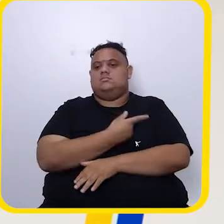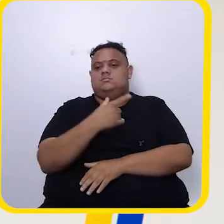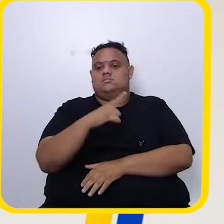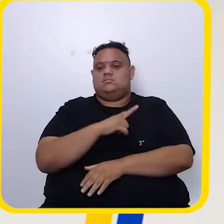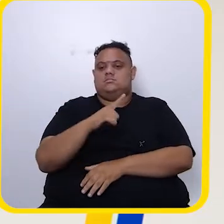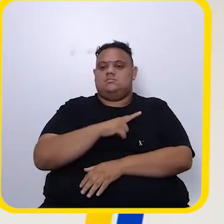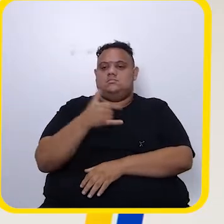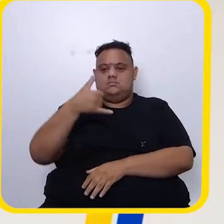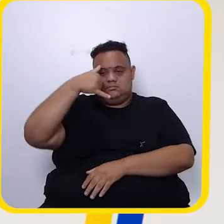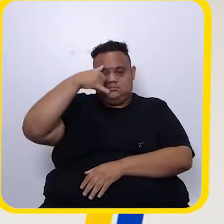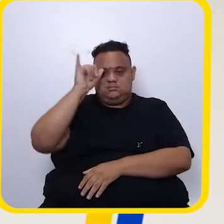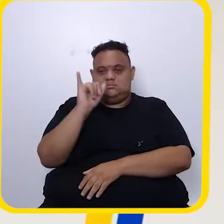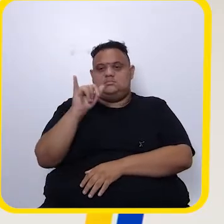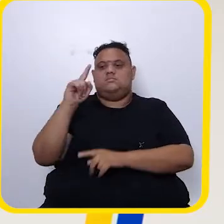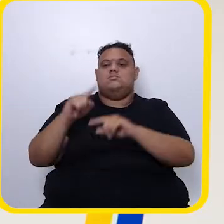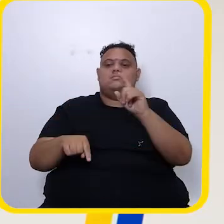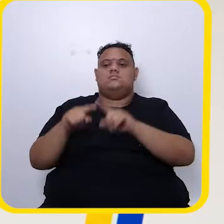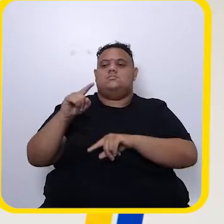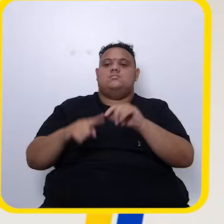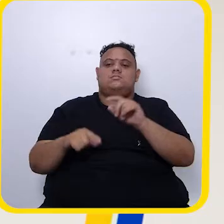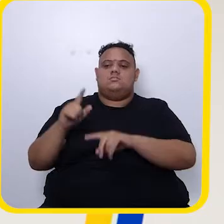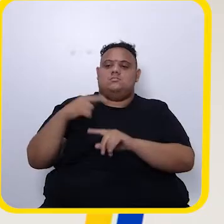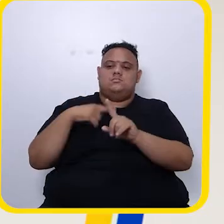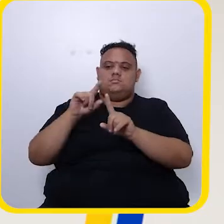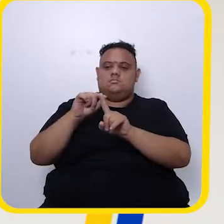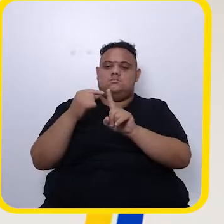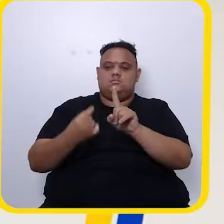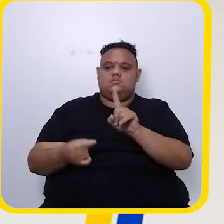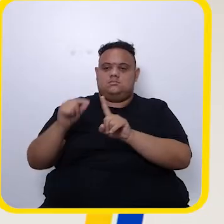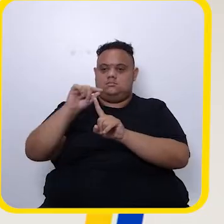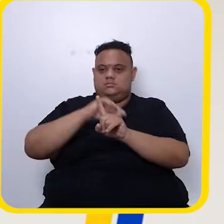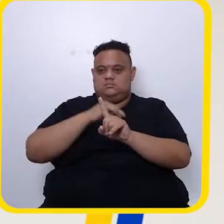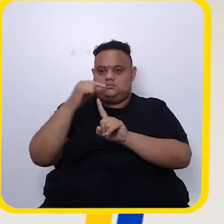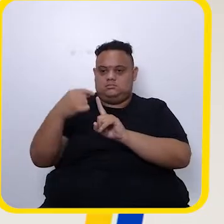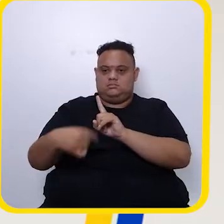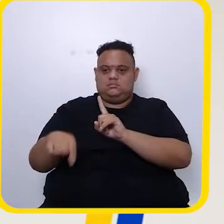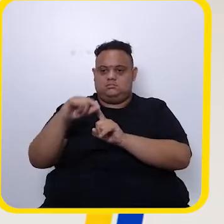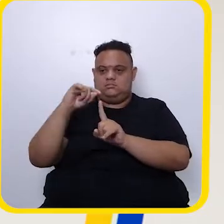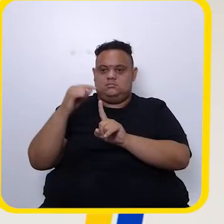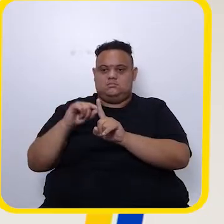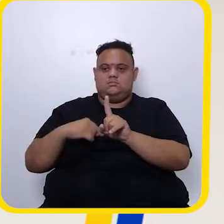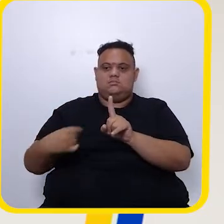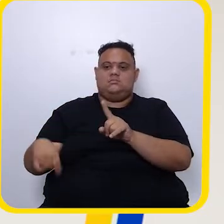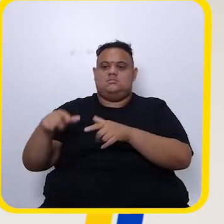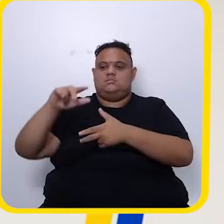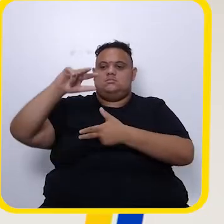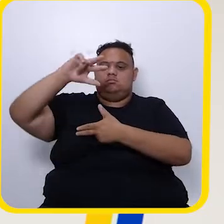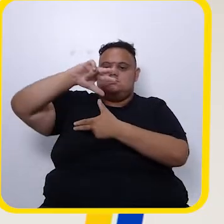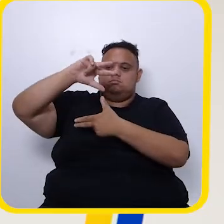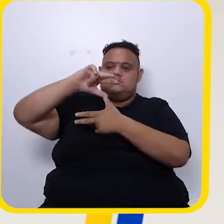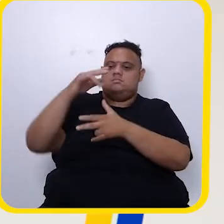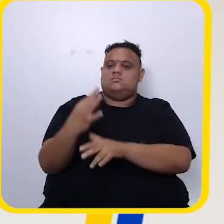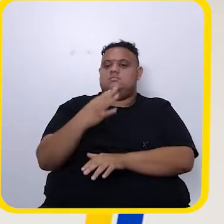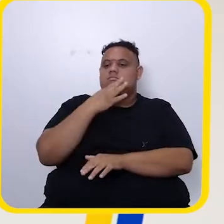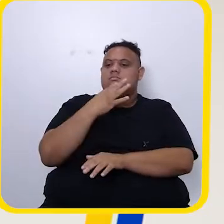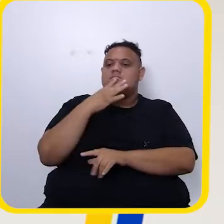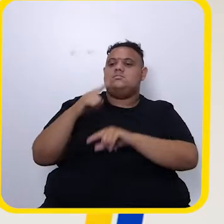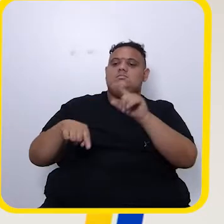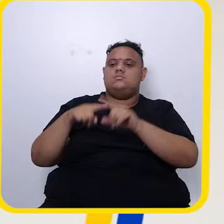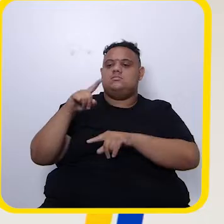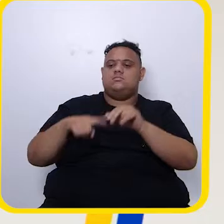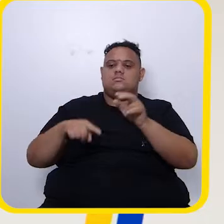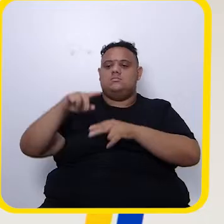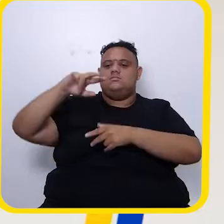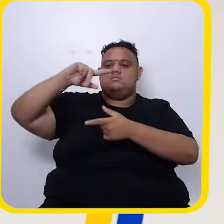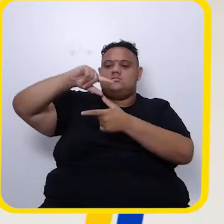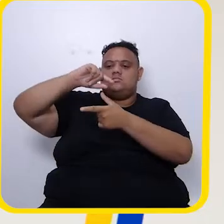temos uma produção bovina, uma produção de banana, né? A América Central também é conhecida, né, pela grande